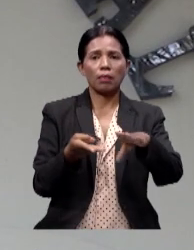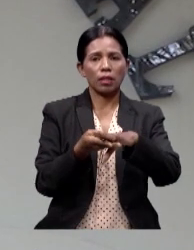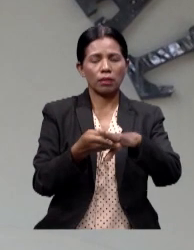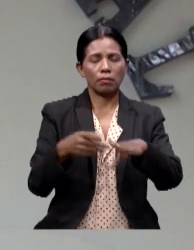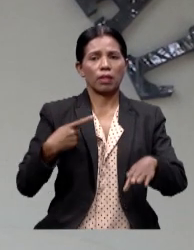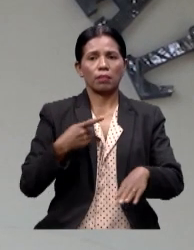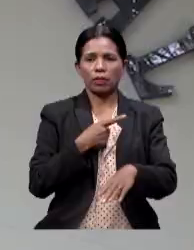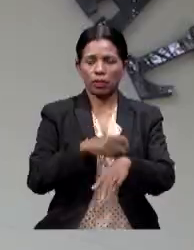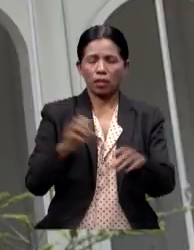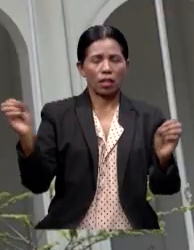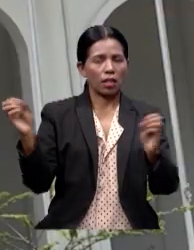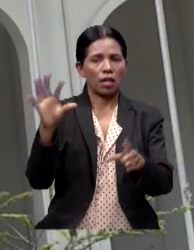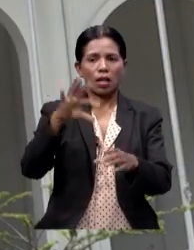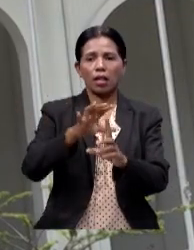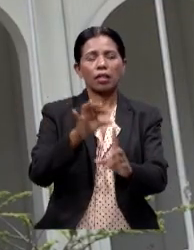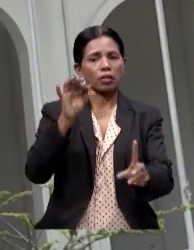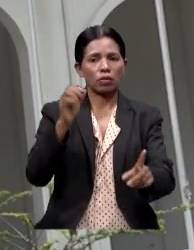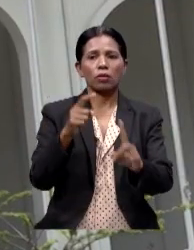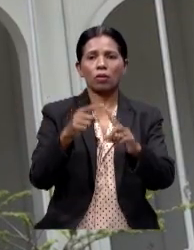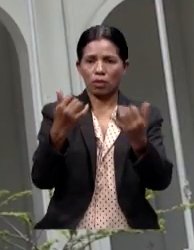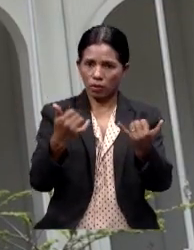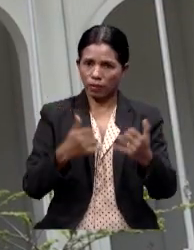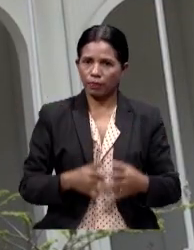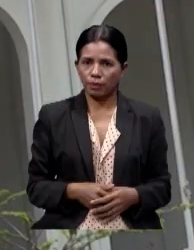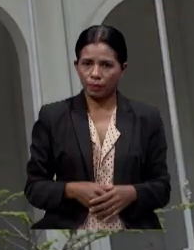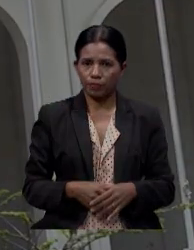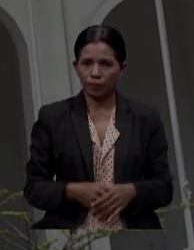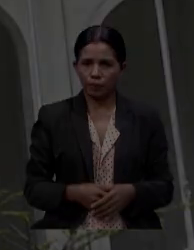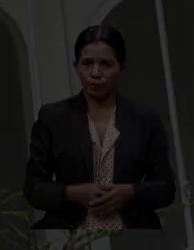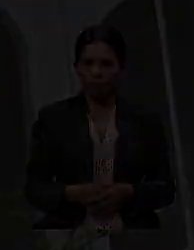consegue halo eleição to ohin loron. Aderito Ximenes, bem-vindo Ximenes, GMN.